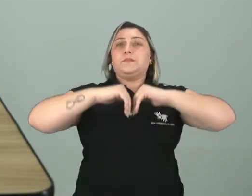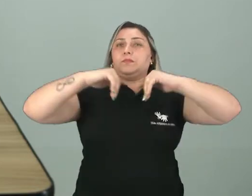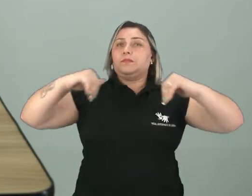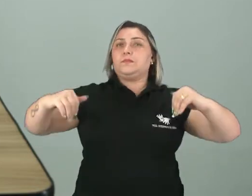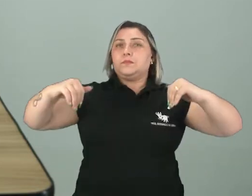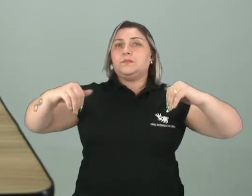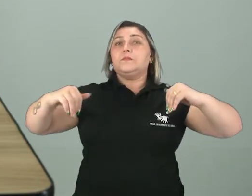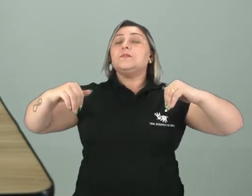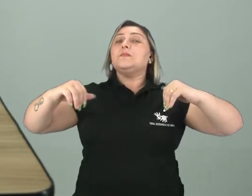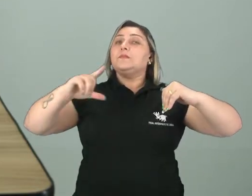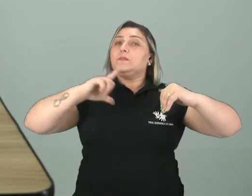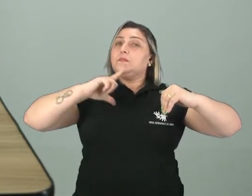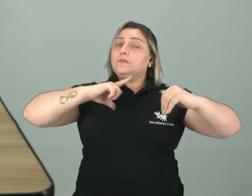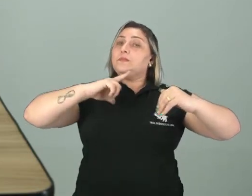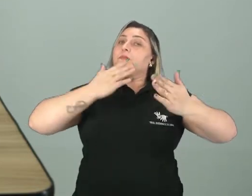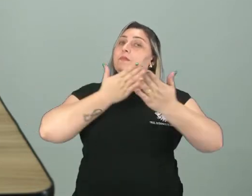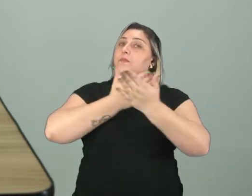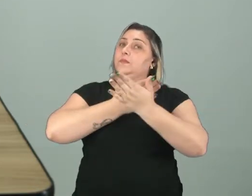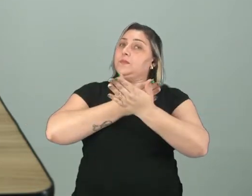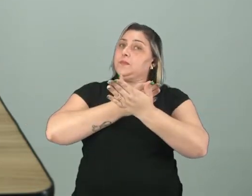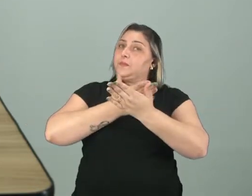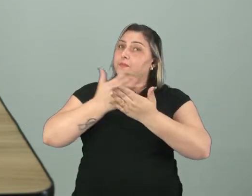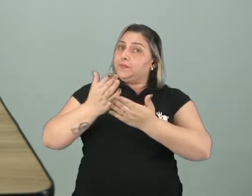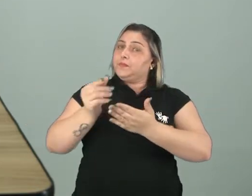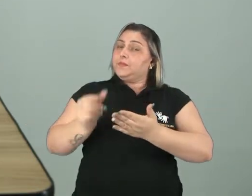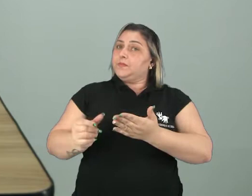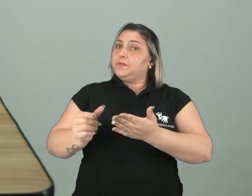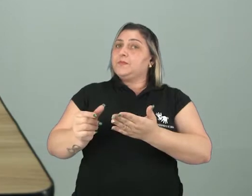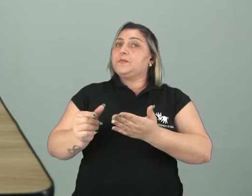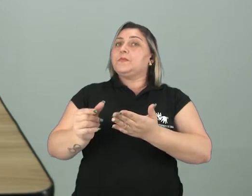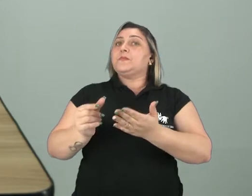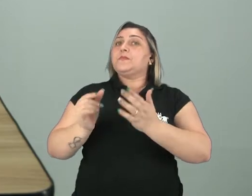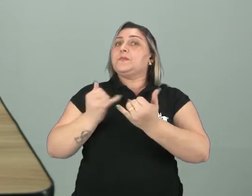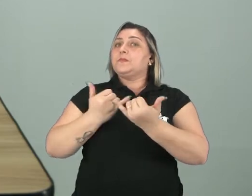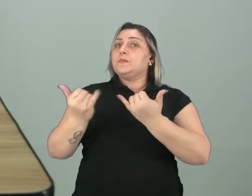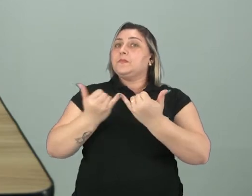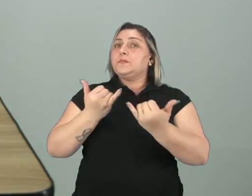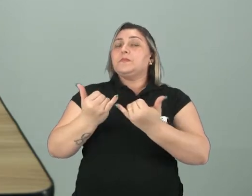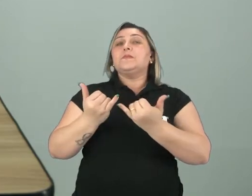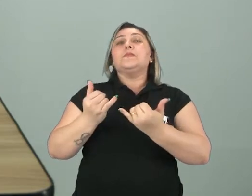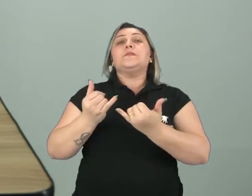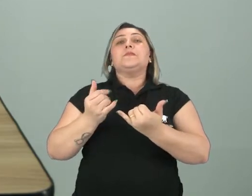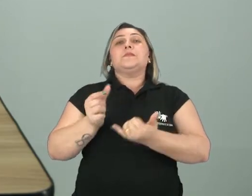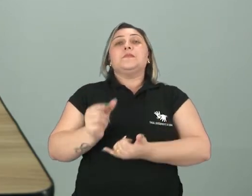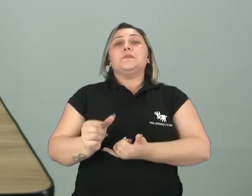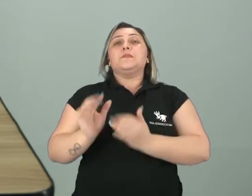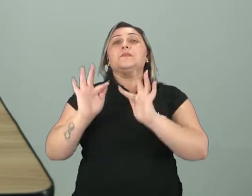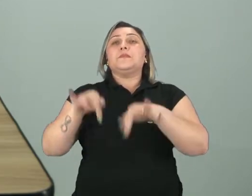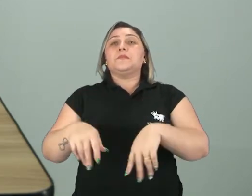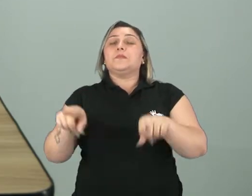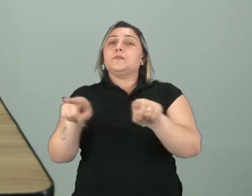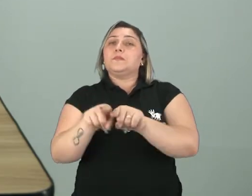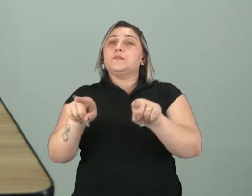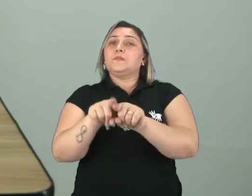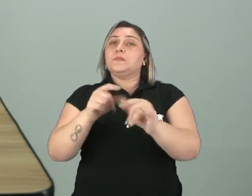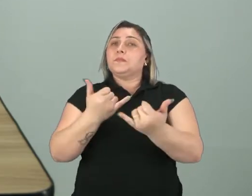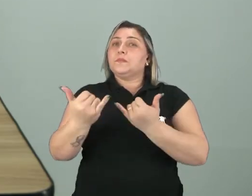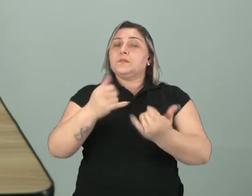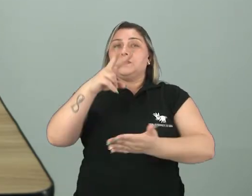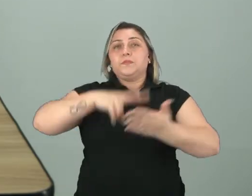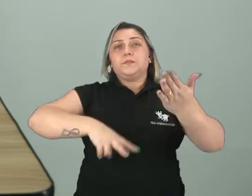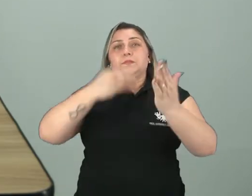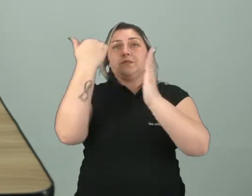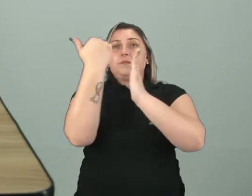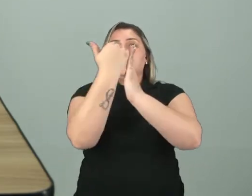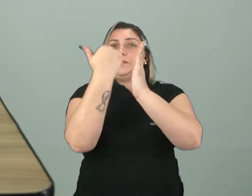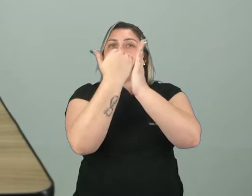palavras que têm sons iniciais semelhantes e sons finais que também são semelhantes vamos fazer